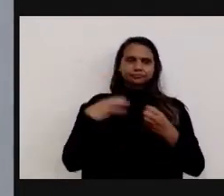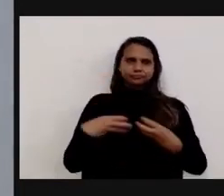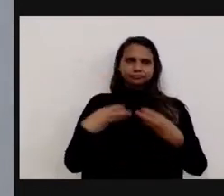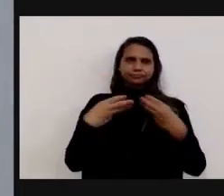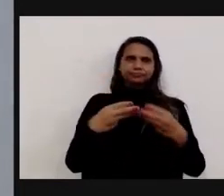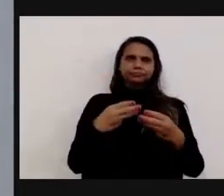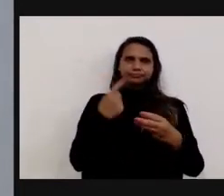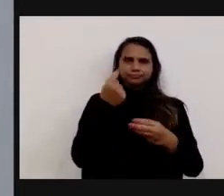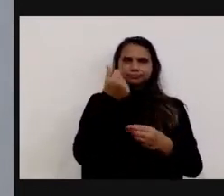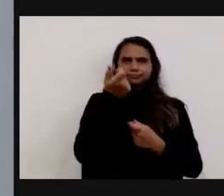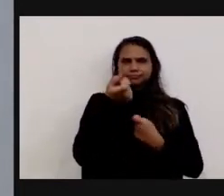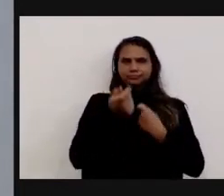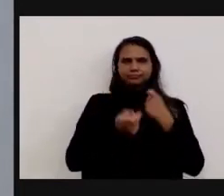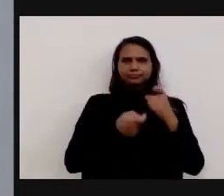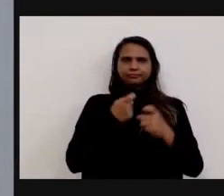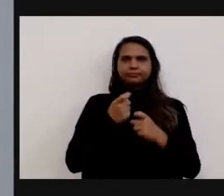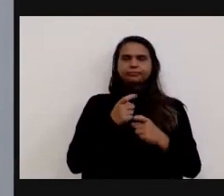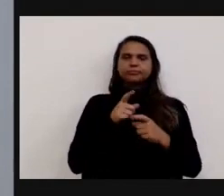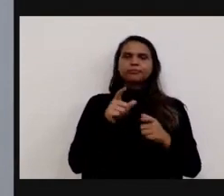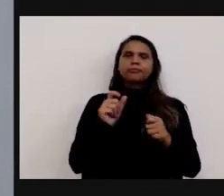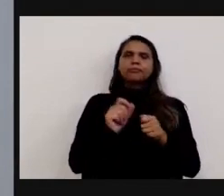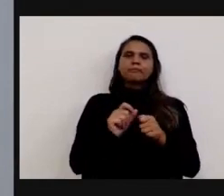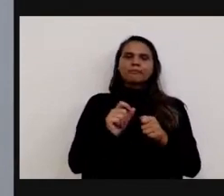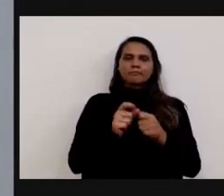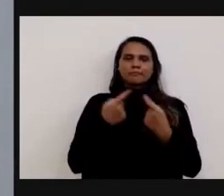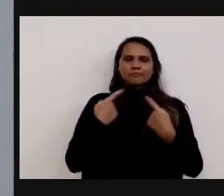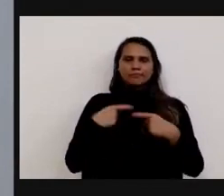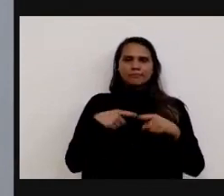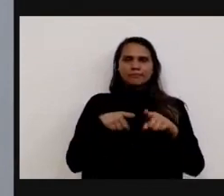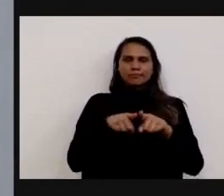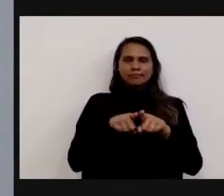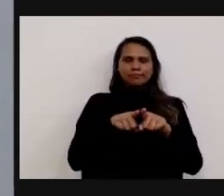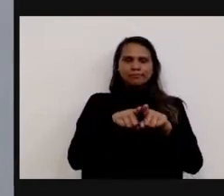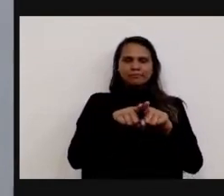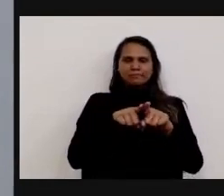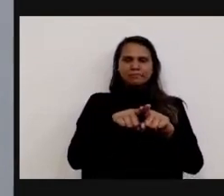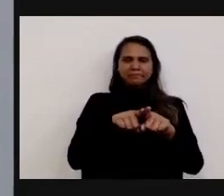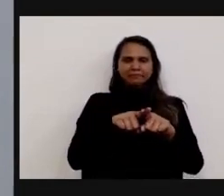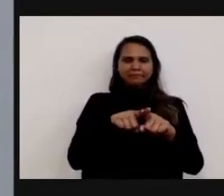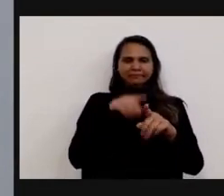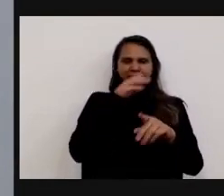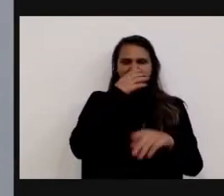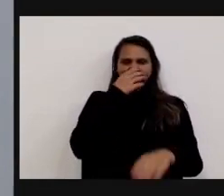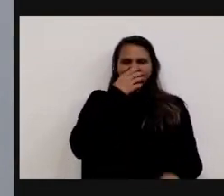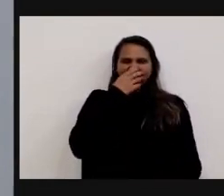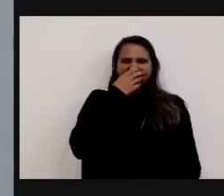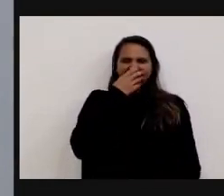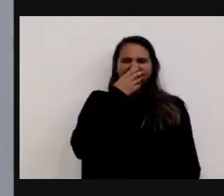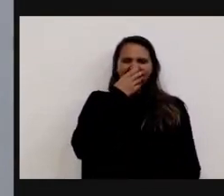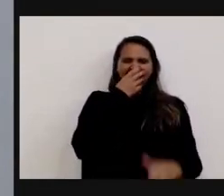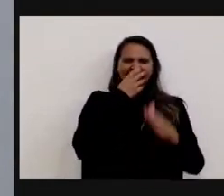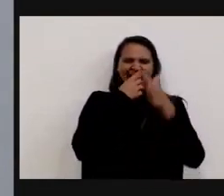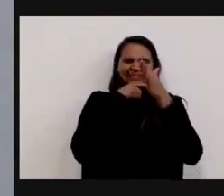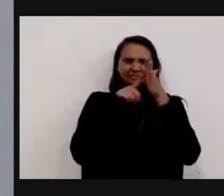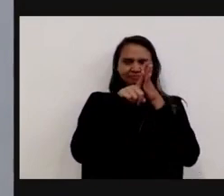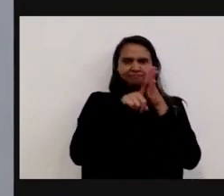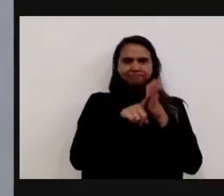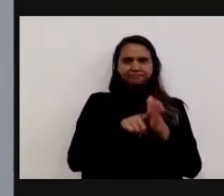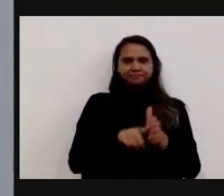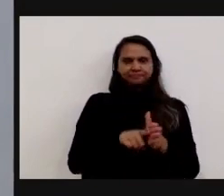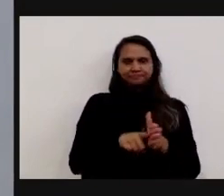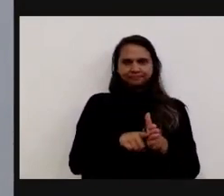fez uma parceria com o pessoal do Great Place work para fazer uma pesquisa de clima rotou essa pesquisa de clima